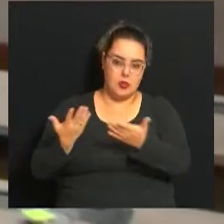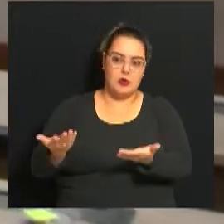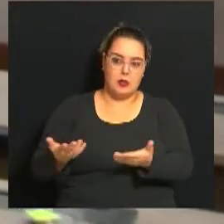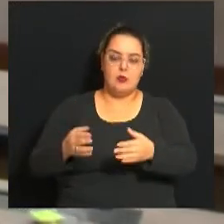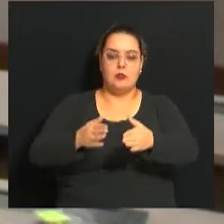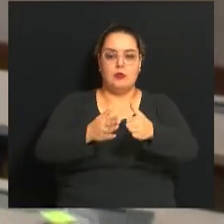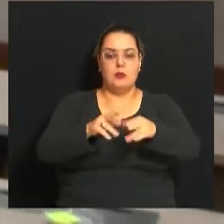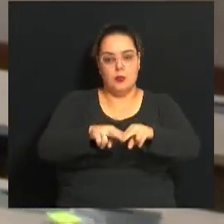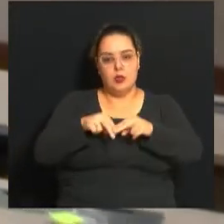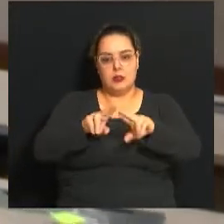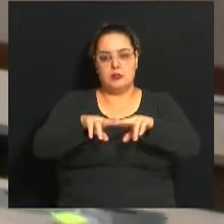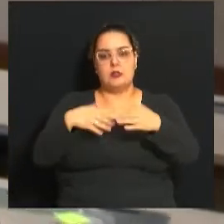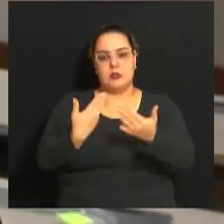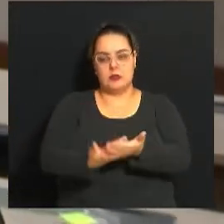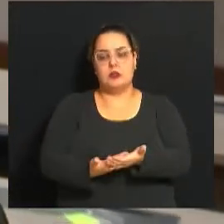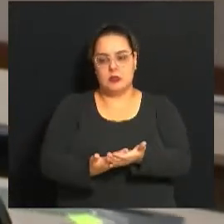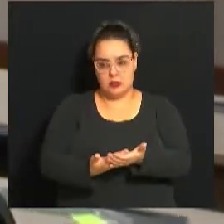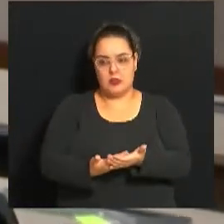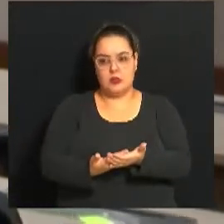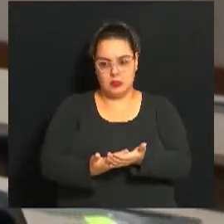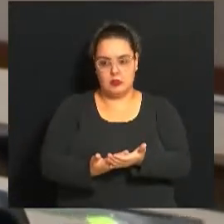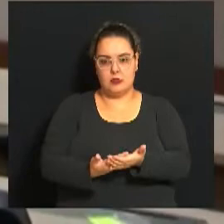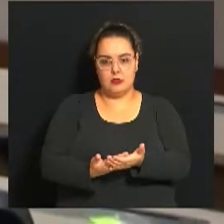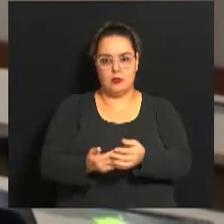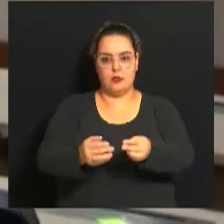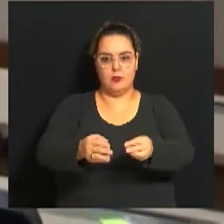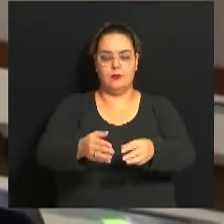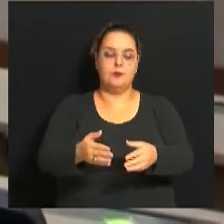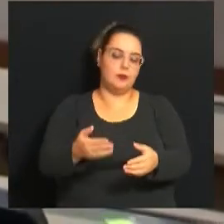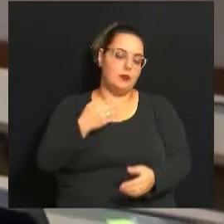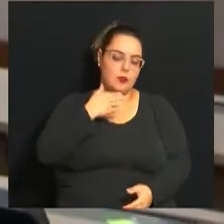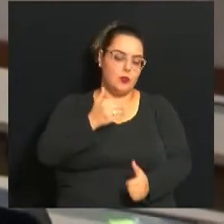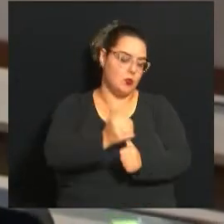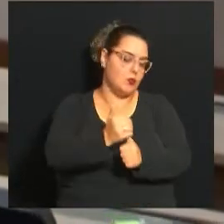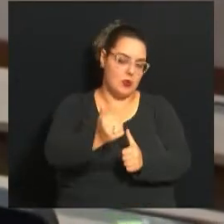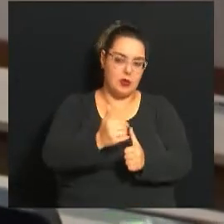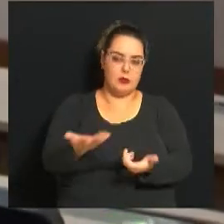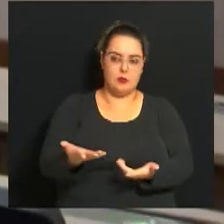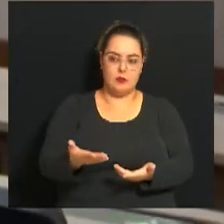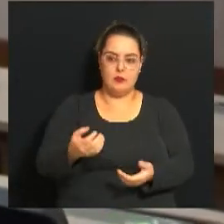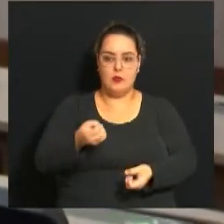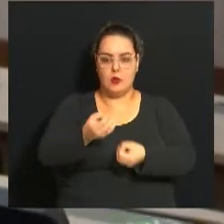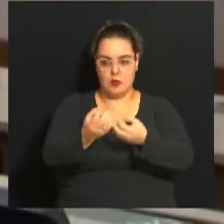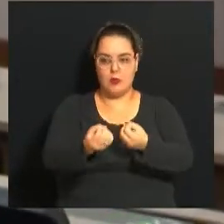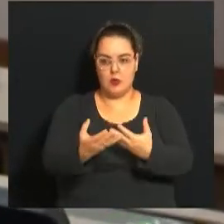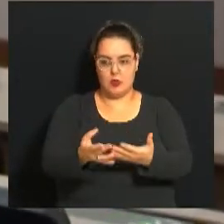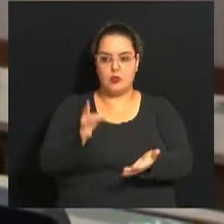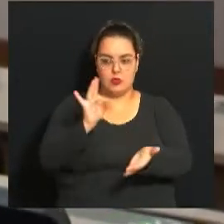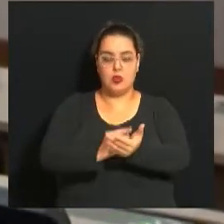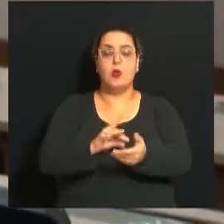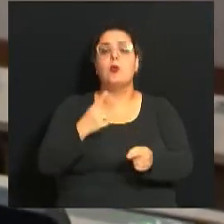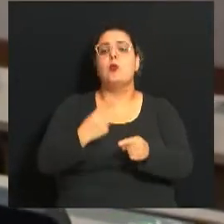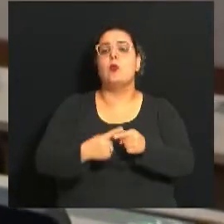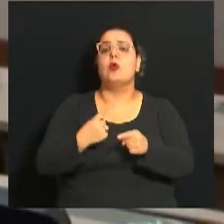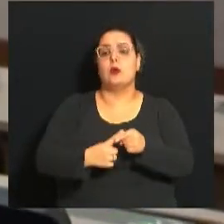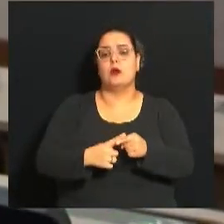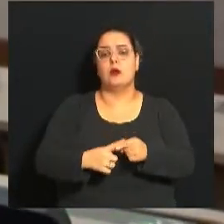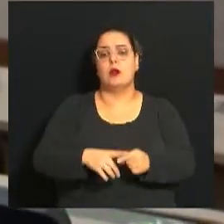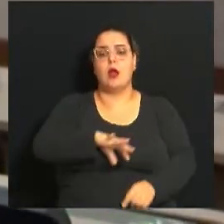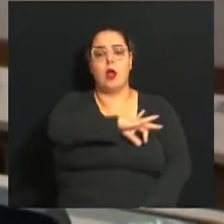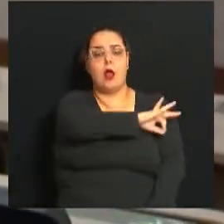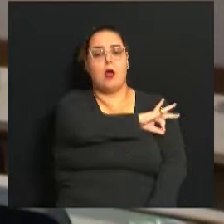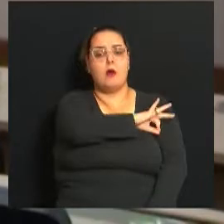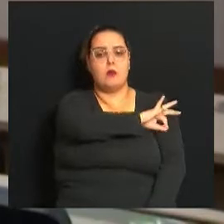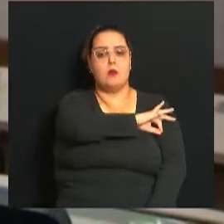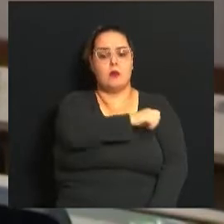foi uma ação do nosso mandato para poder obter essas informações, de fato, por que a prefeitura